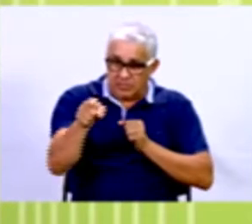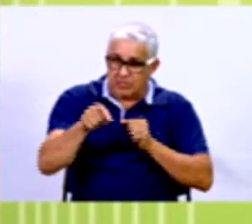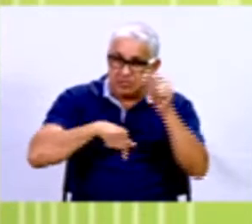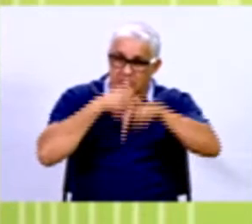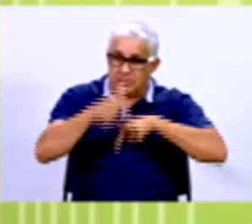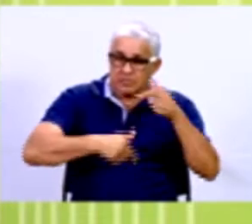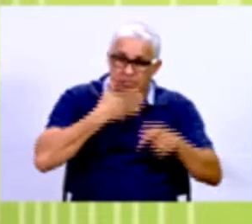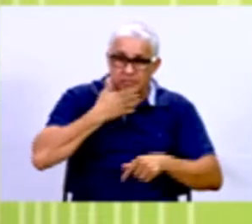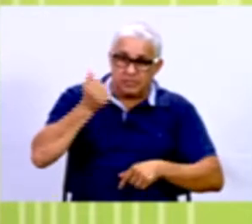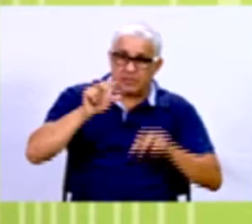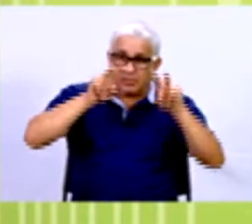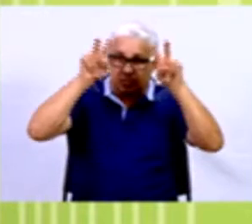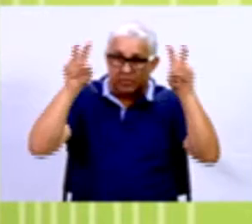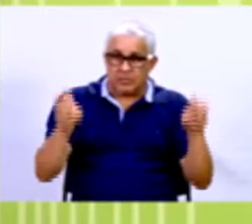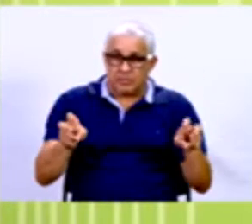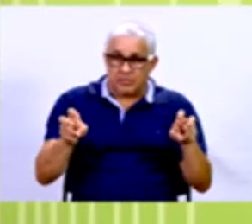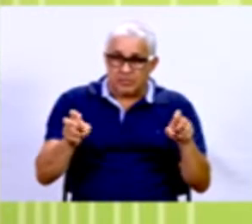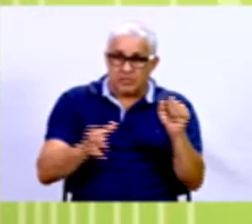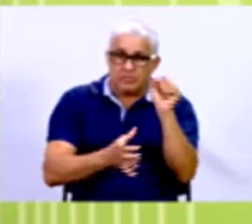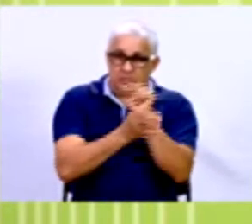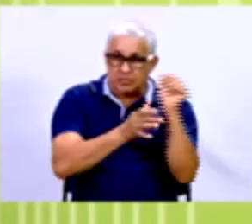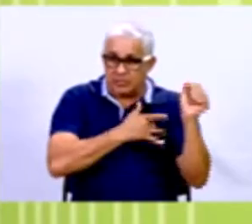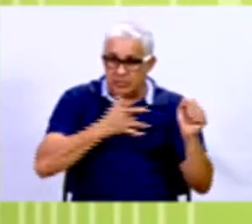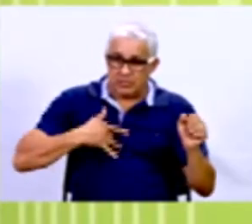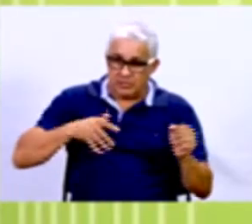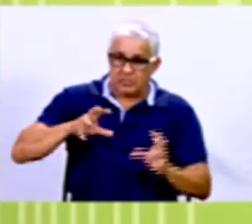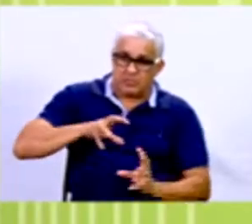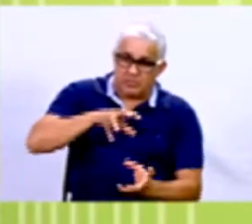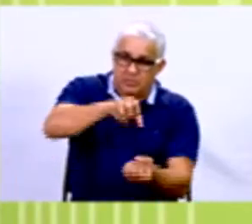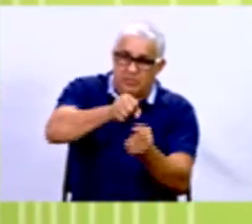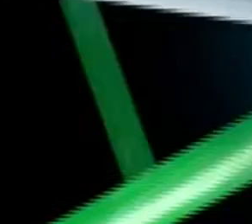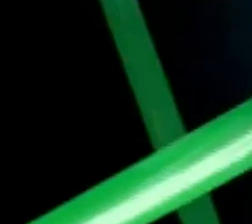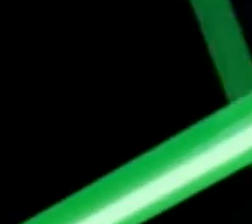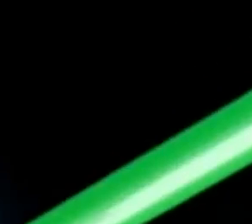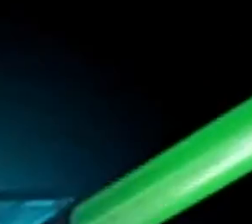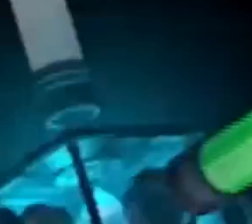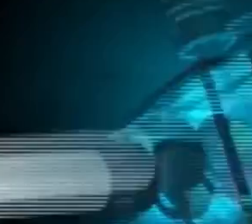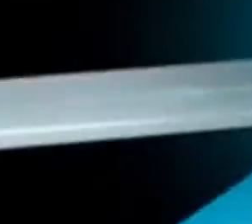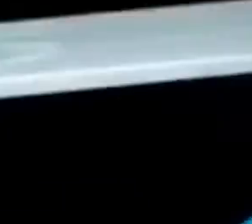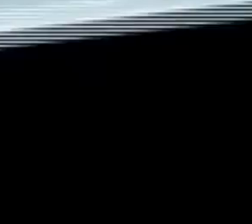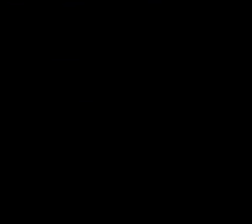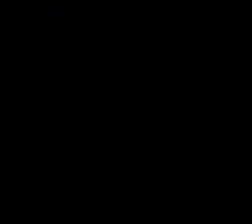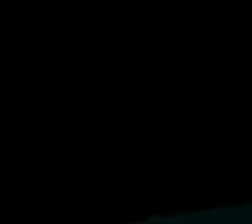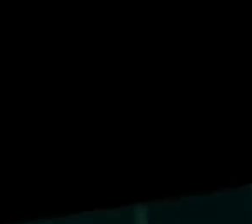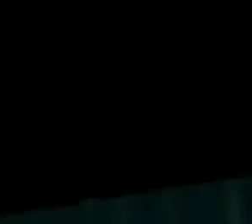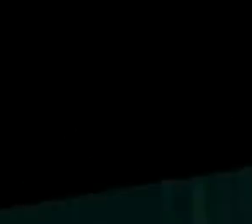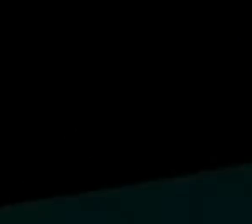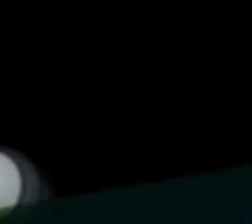tema segurança, saúde e meio ambiente, tá certo?